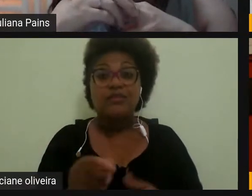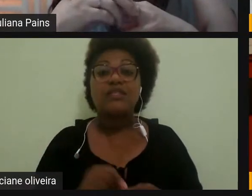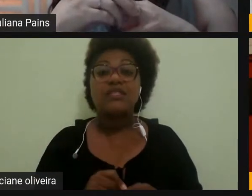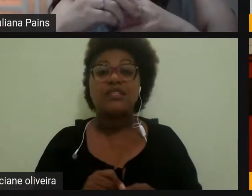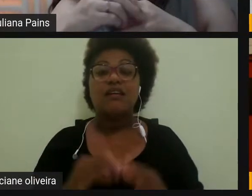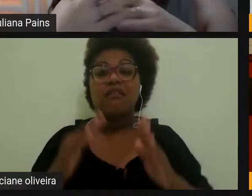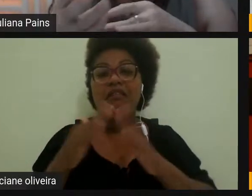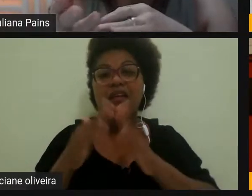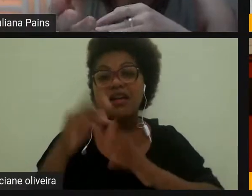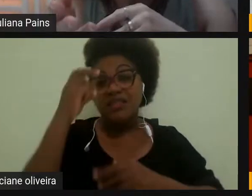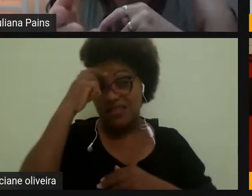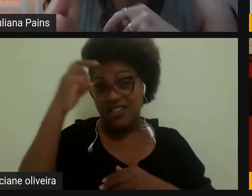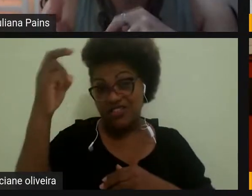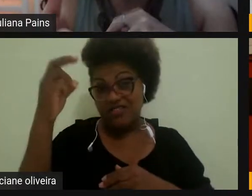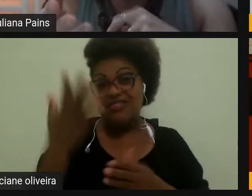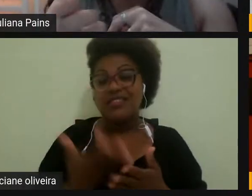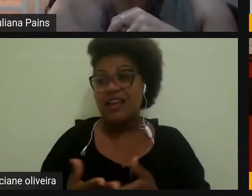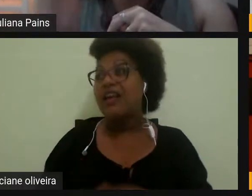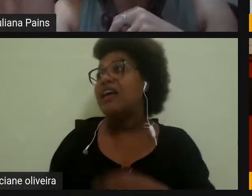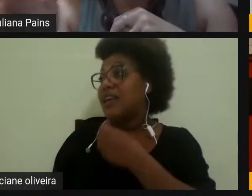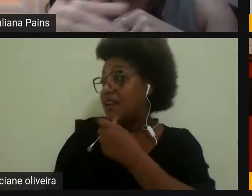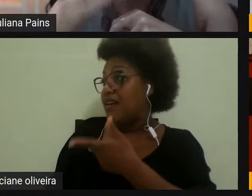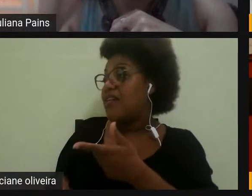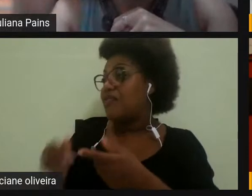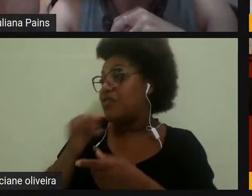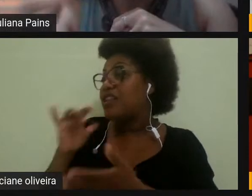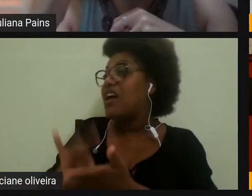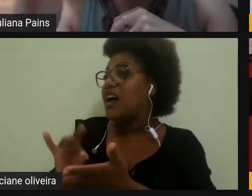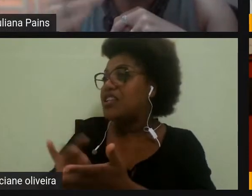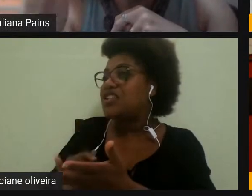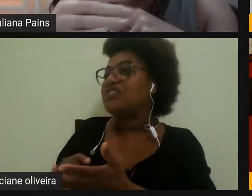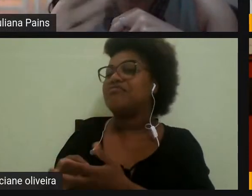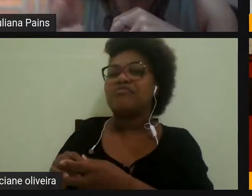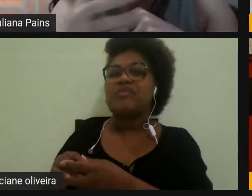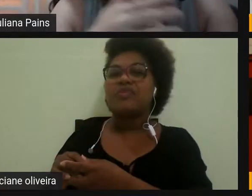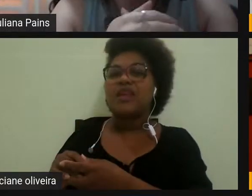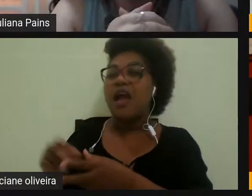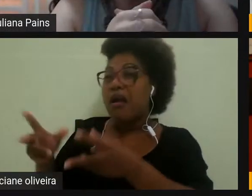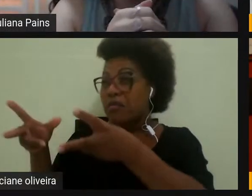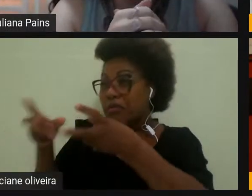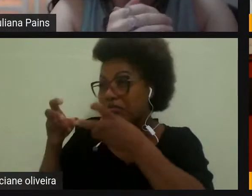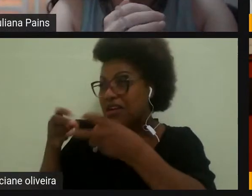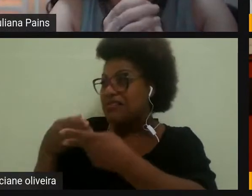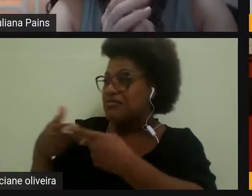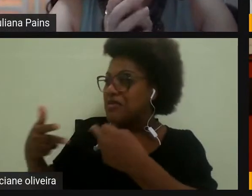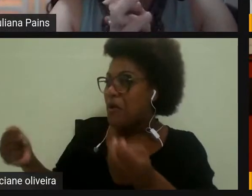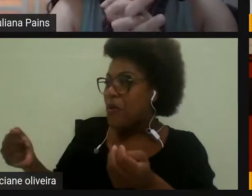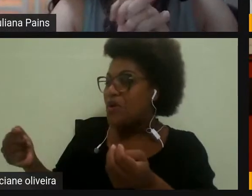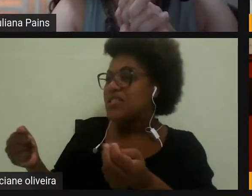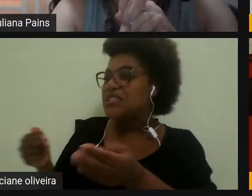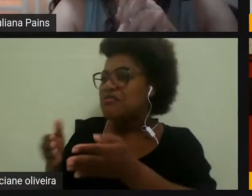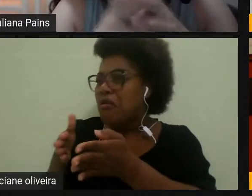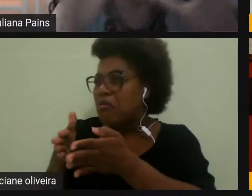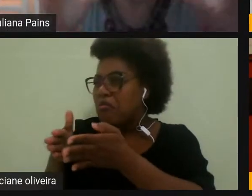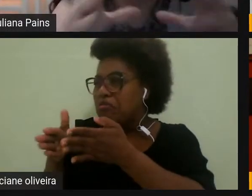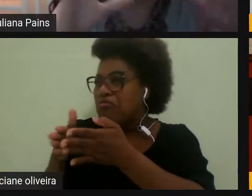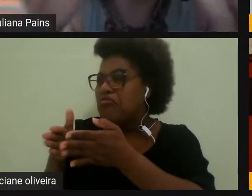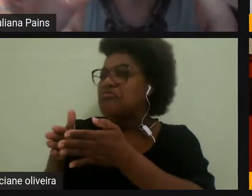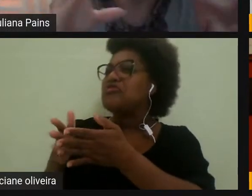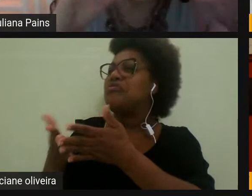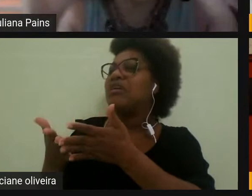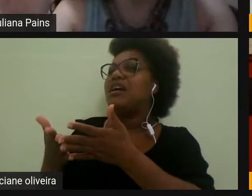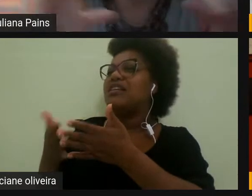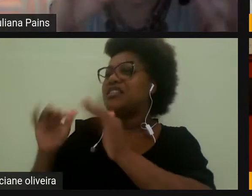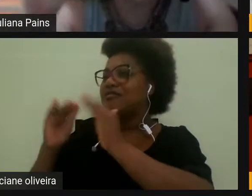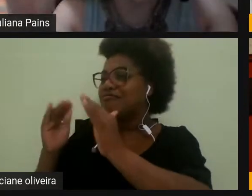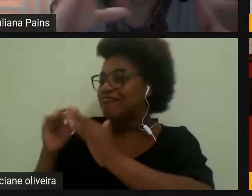casa de que tá na foto a bença nessa questão de internet das coisas e da nossa tá muito alinhado nesse sentido né de